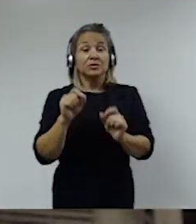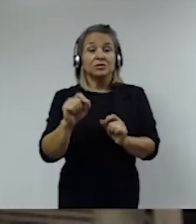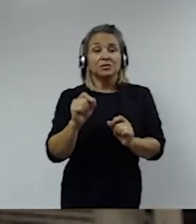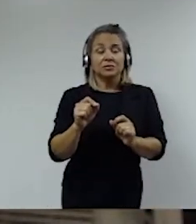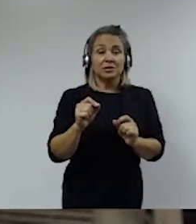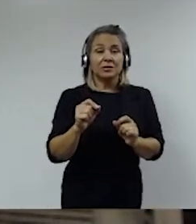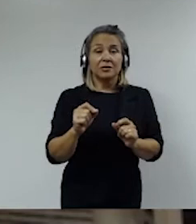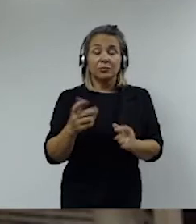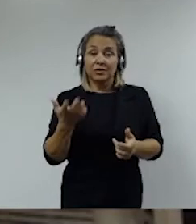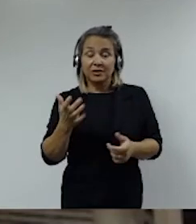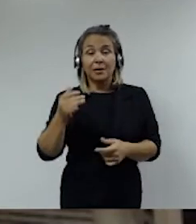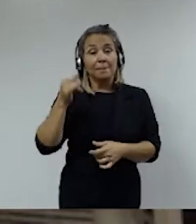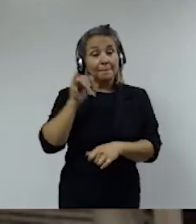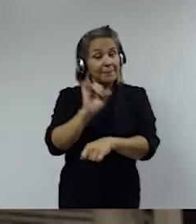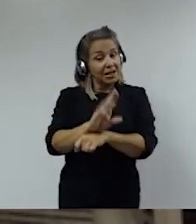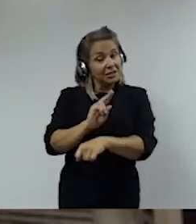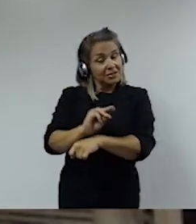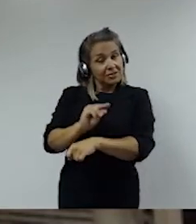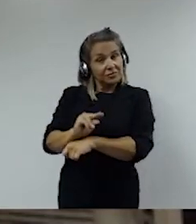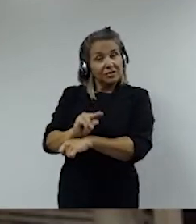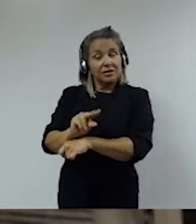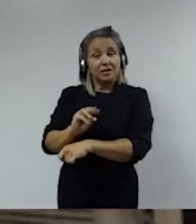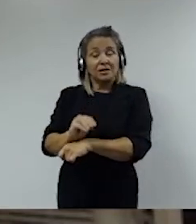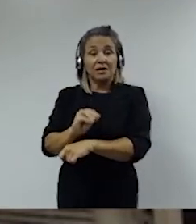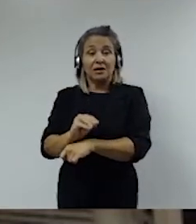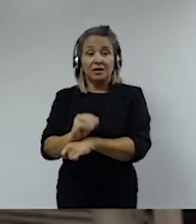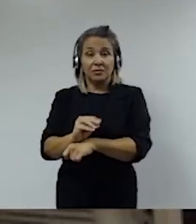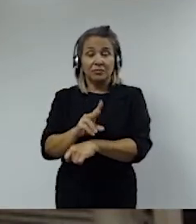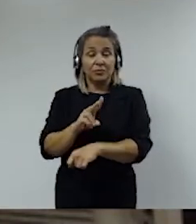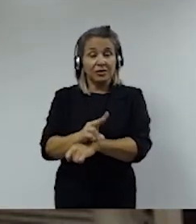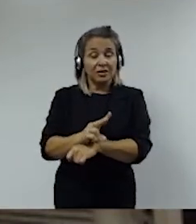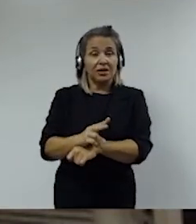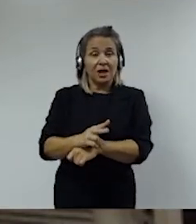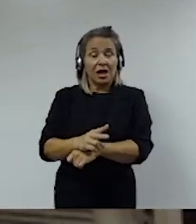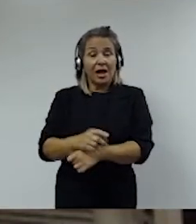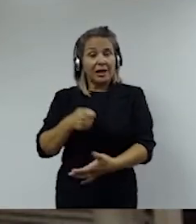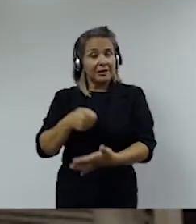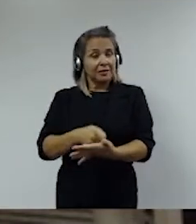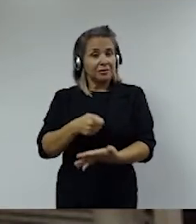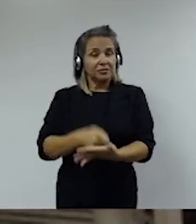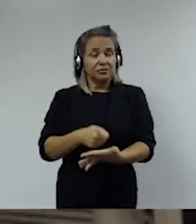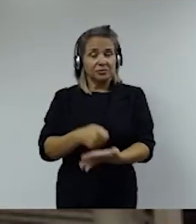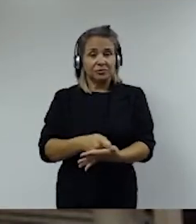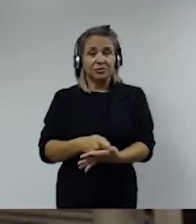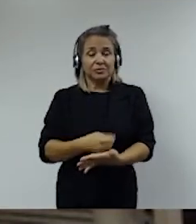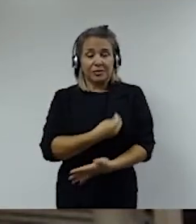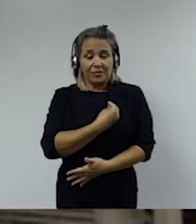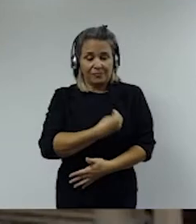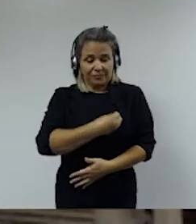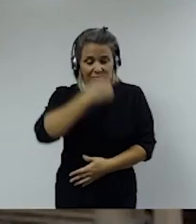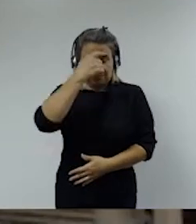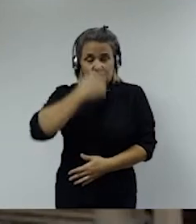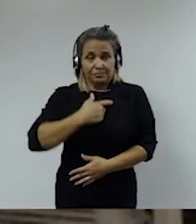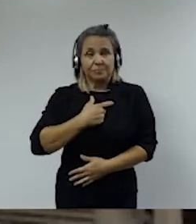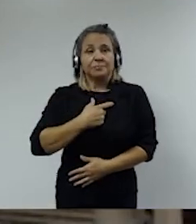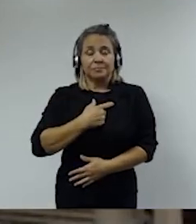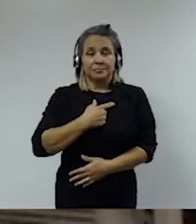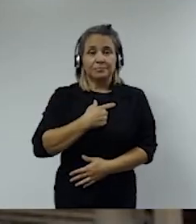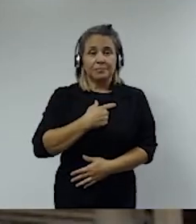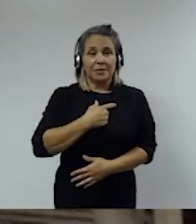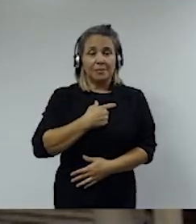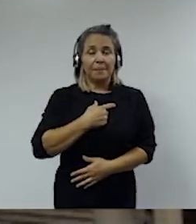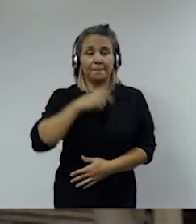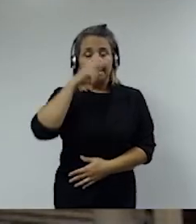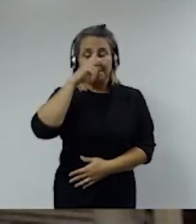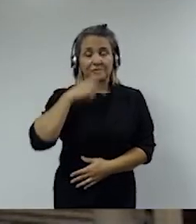ali preservar é precisamente a sua garantia da integridade física e da integridade